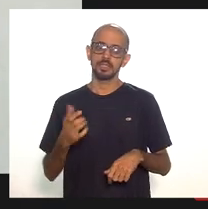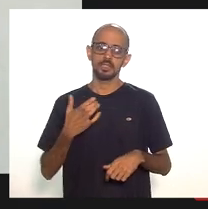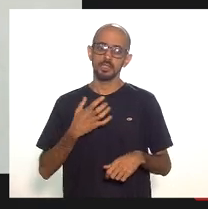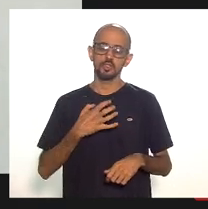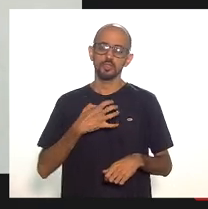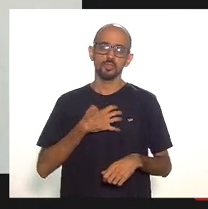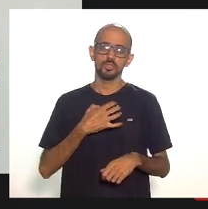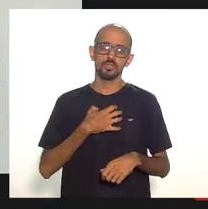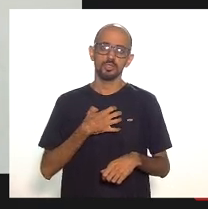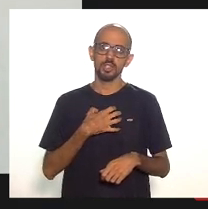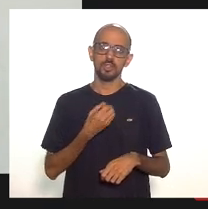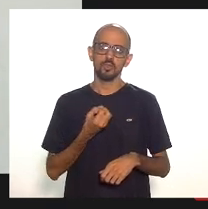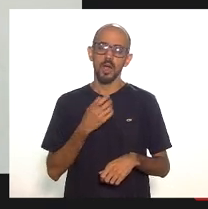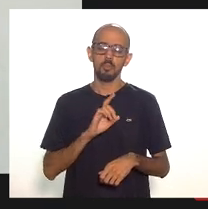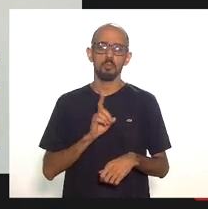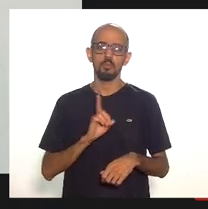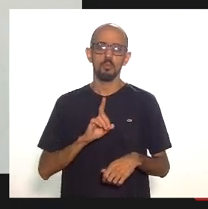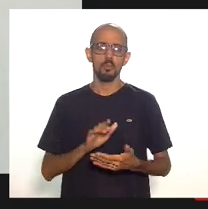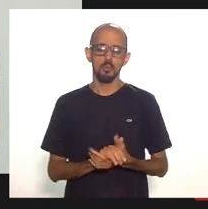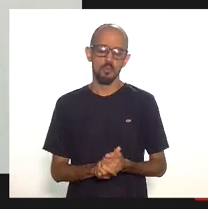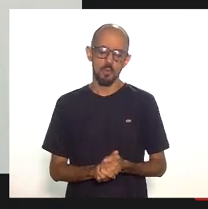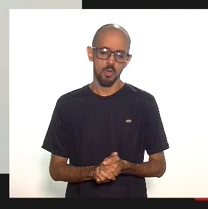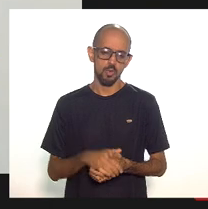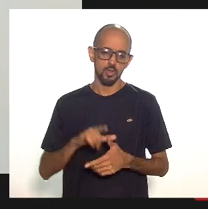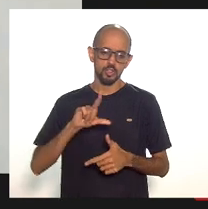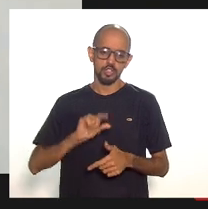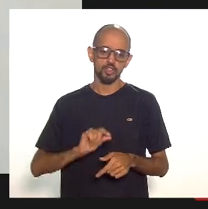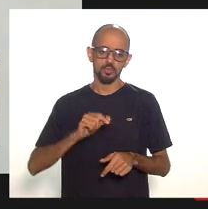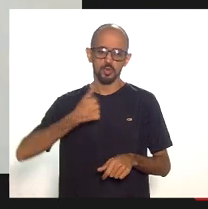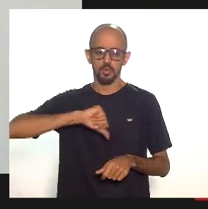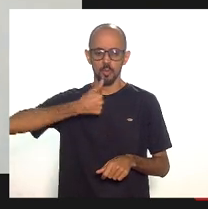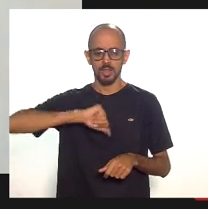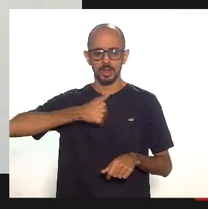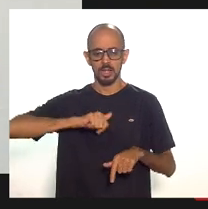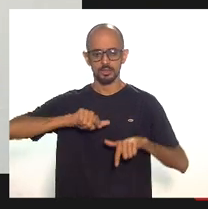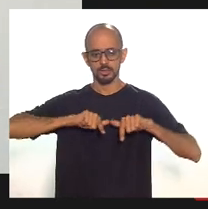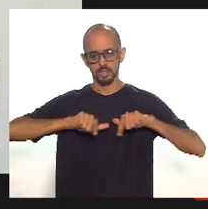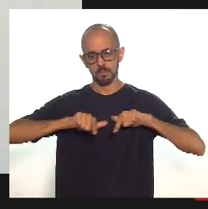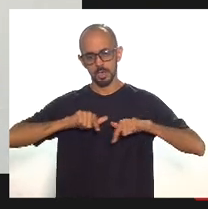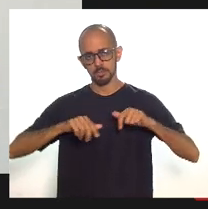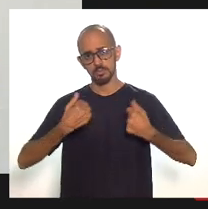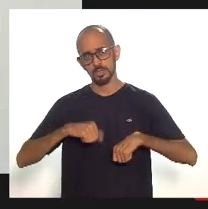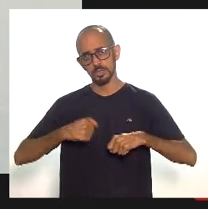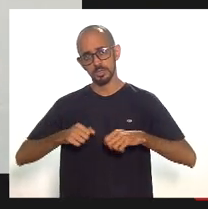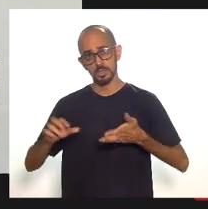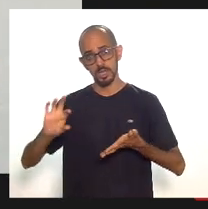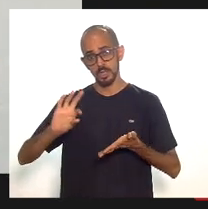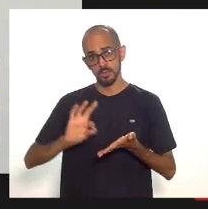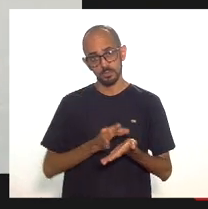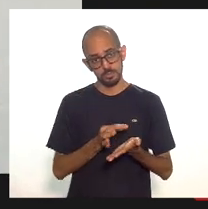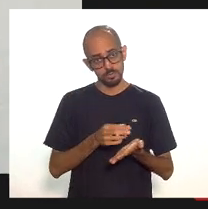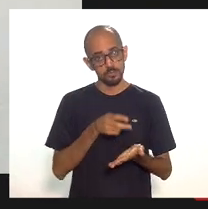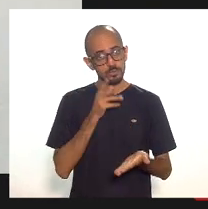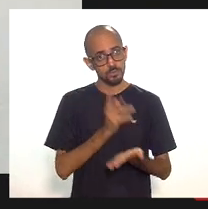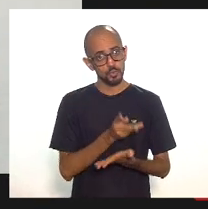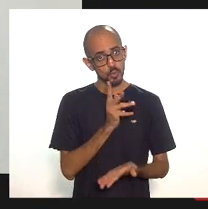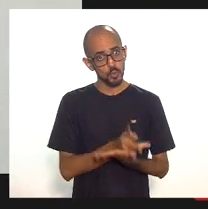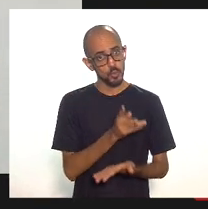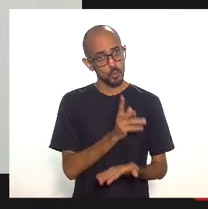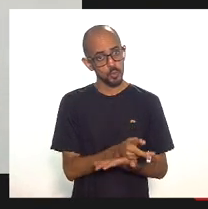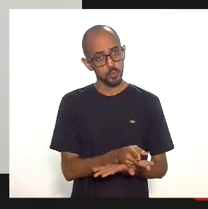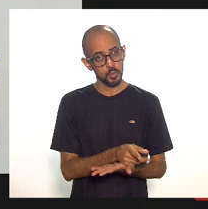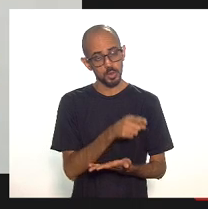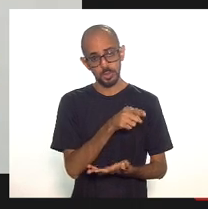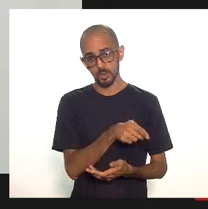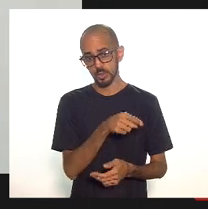diminui claramente a qualidade do cuidado dentro dessas unidades. A gente precisa de vínculos estáveis, né? E que esses CTUs, que são as medidas